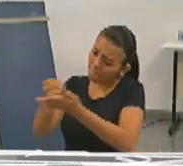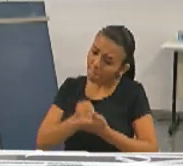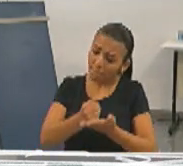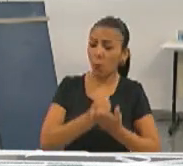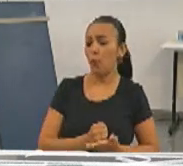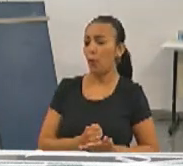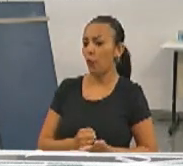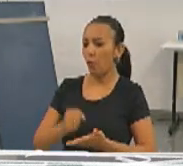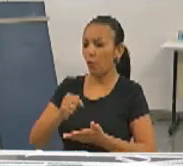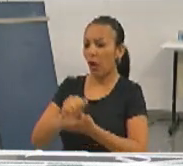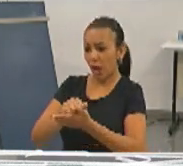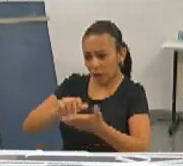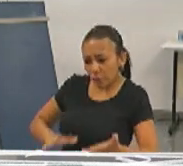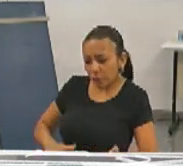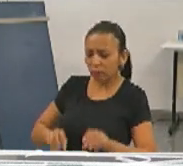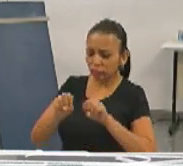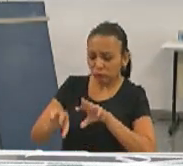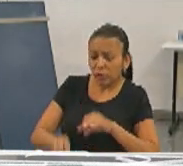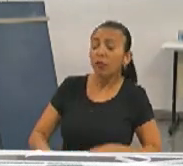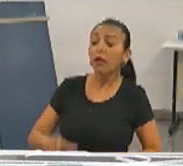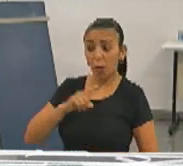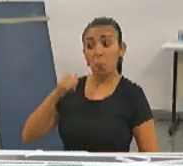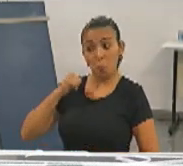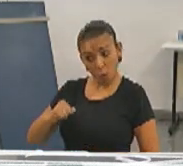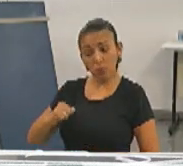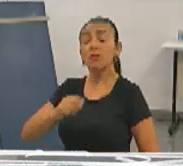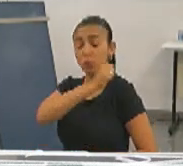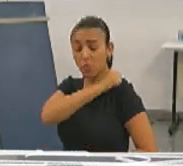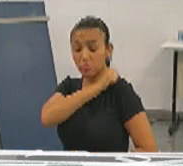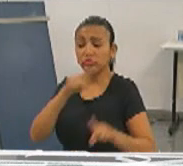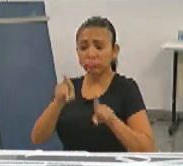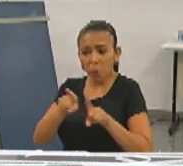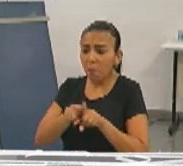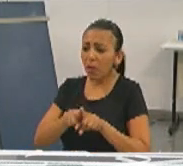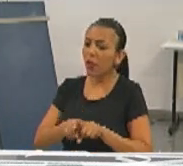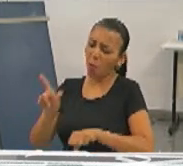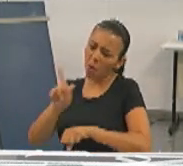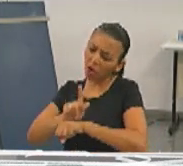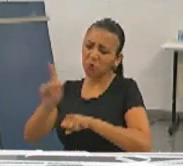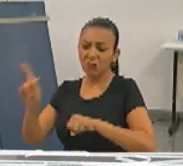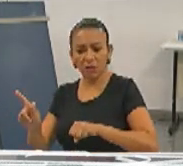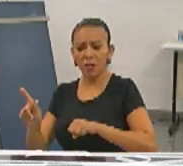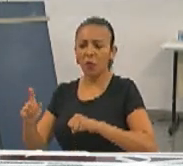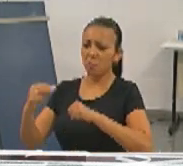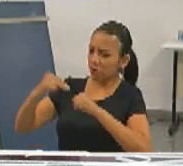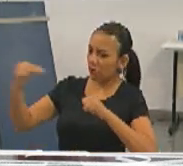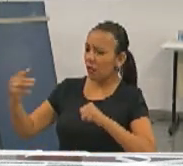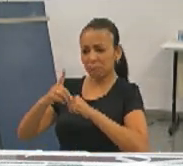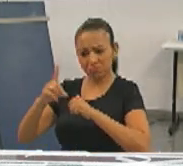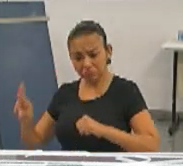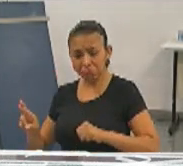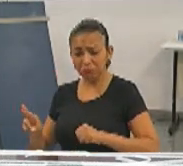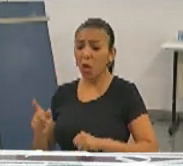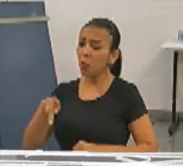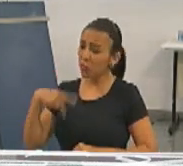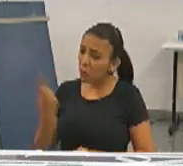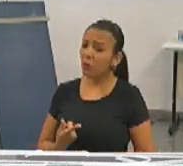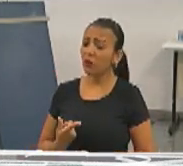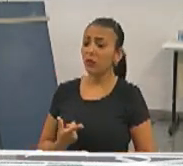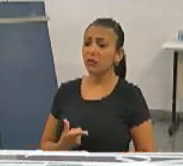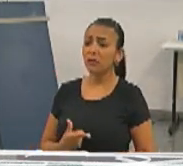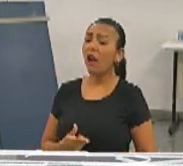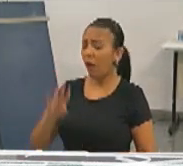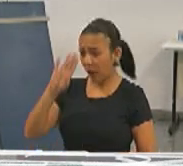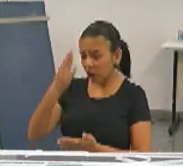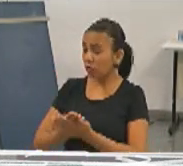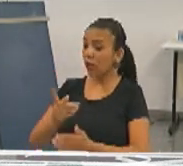ensino, inclusive com bolsa para os nossos alunos, né? Tanto da graduação como pós-graduação. Nós consideramos que isso, inclusive, não é privatização